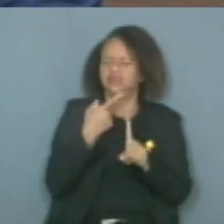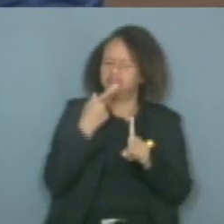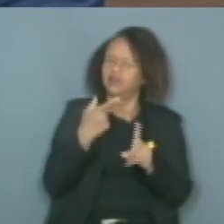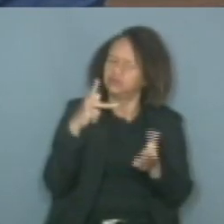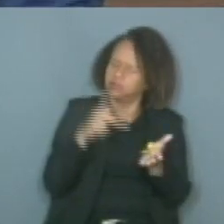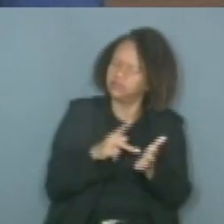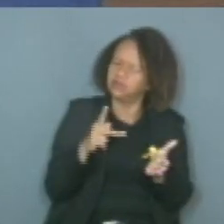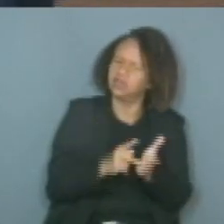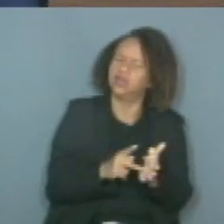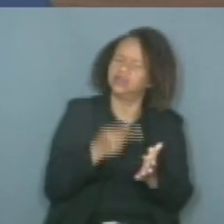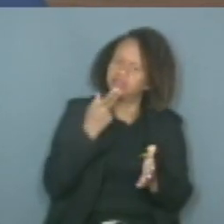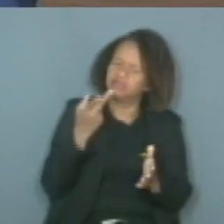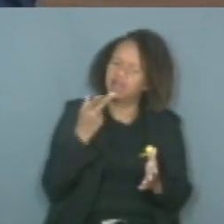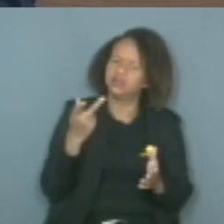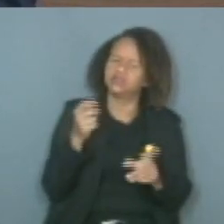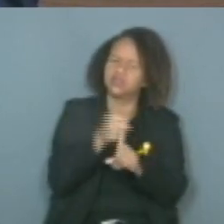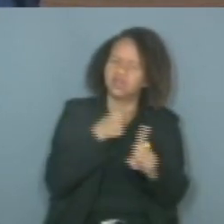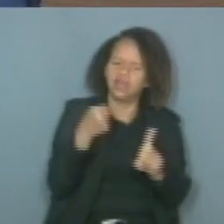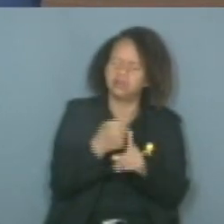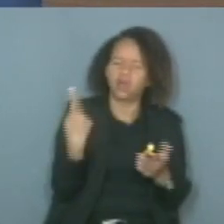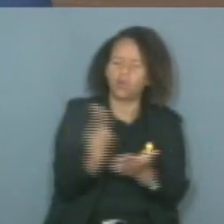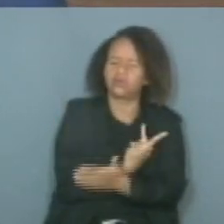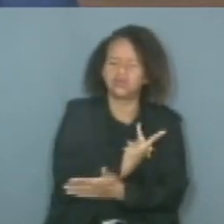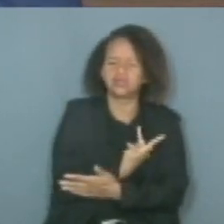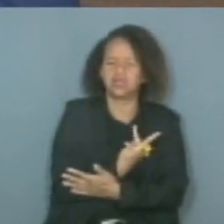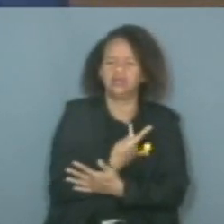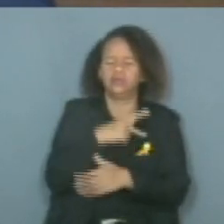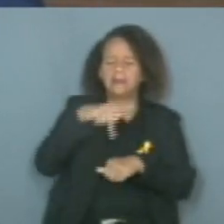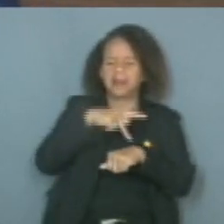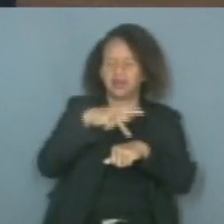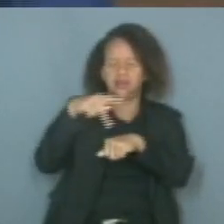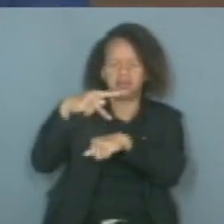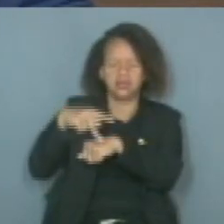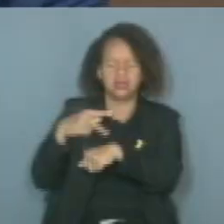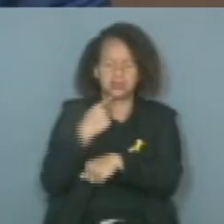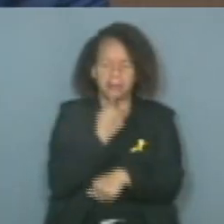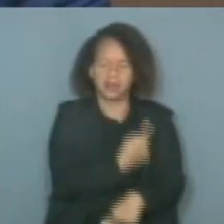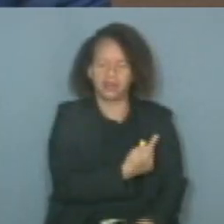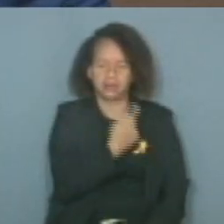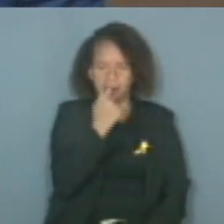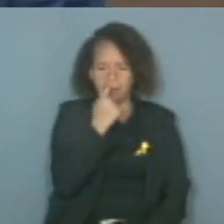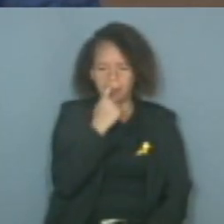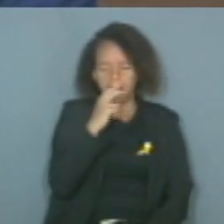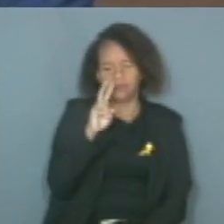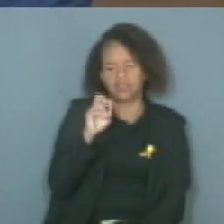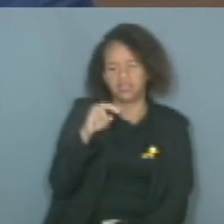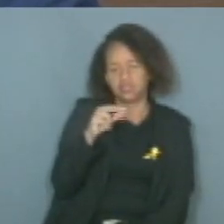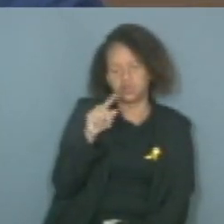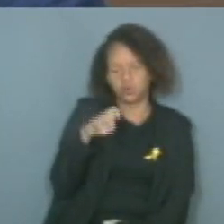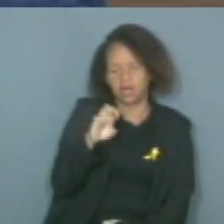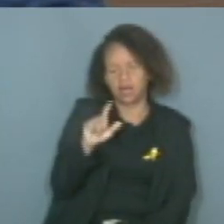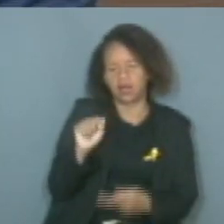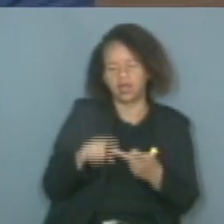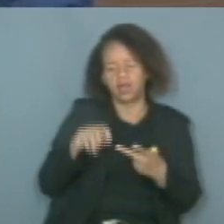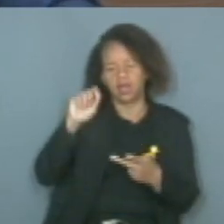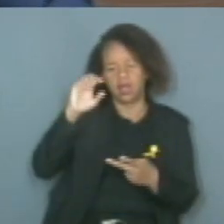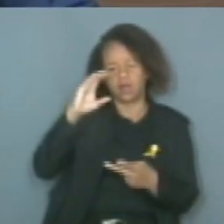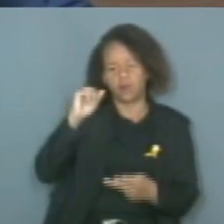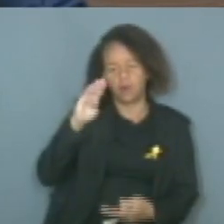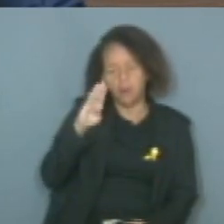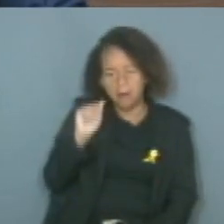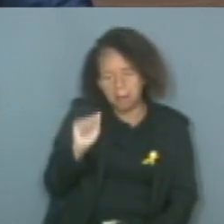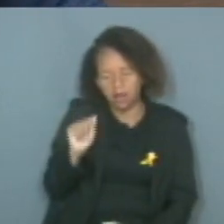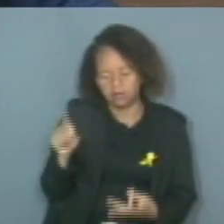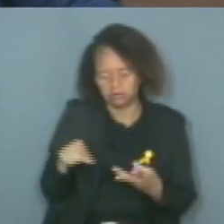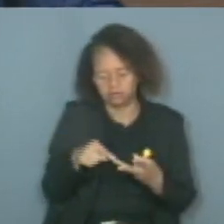a realidade, a gente fala sobre o socialismo que está acontecendo aí nos países vizinhos, Venezuela, a Cuba, que eu